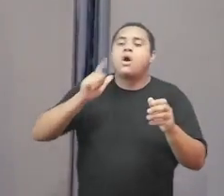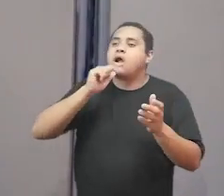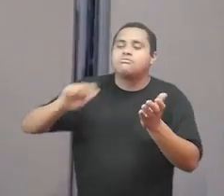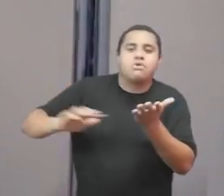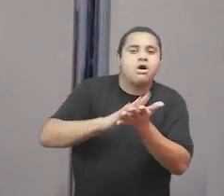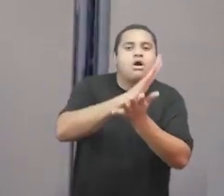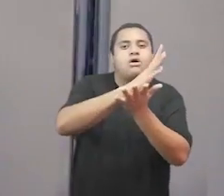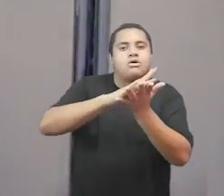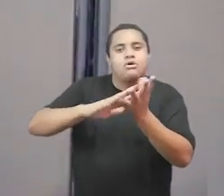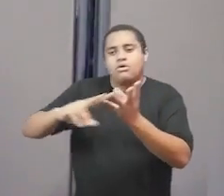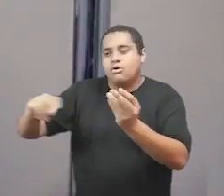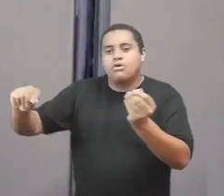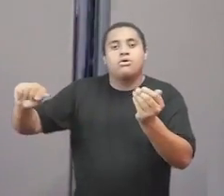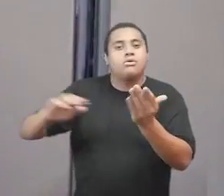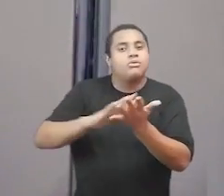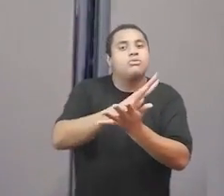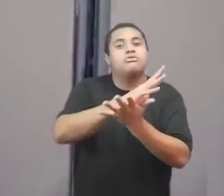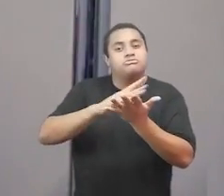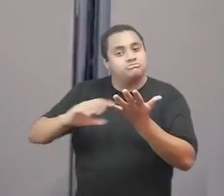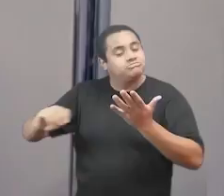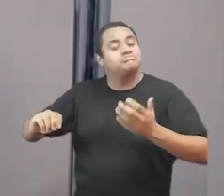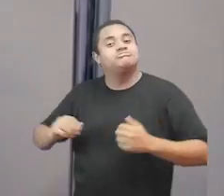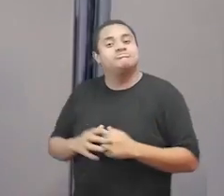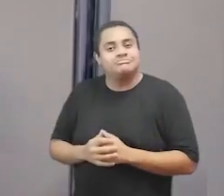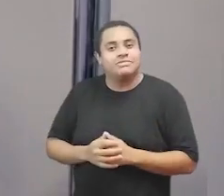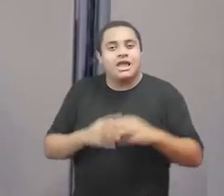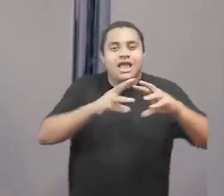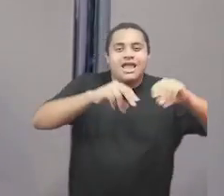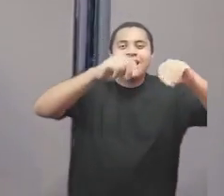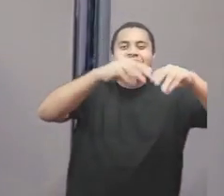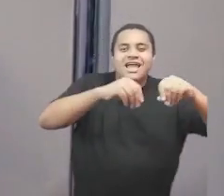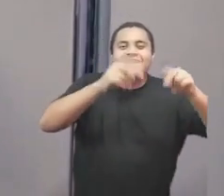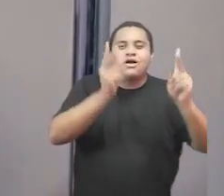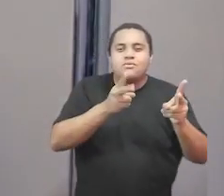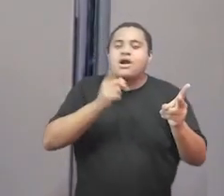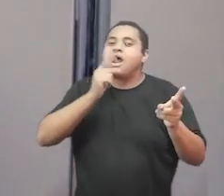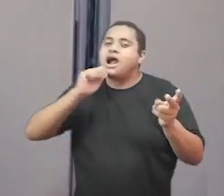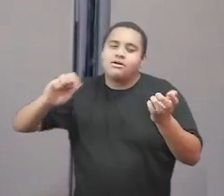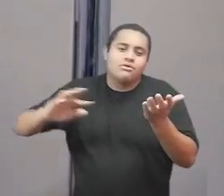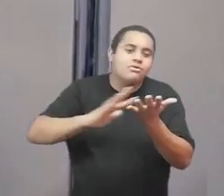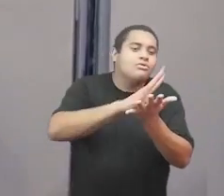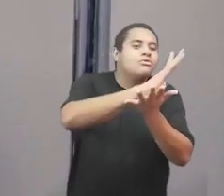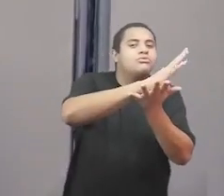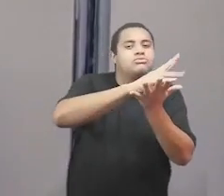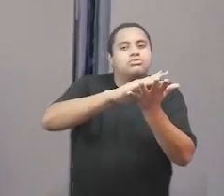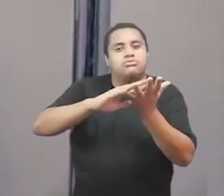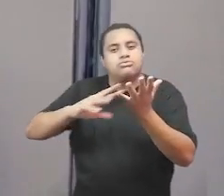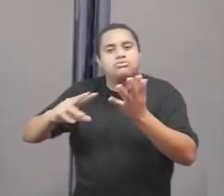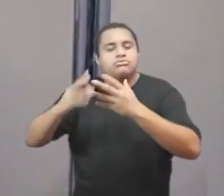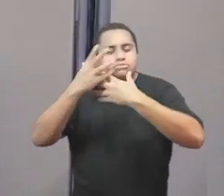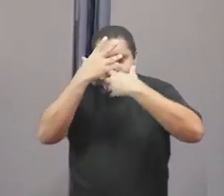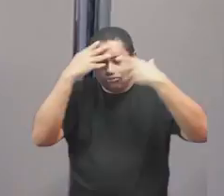ondas do mar fazem com a areia da praia durante a noite. Lindo, né? A areia tá lá e a água vai toda noite, passa